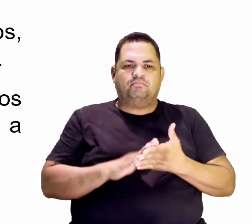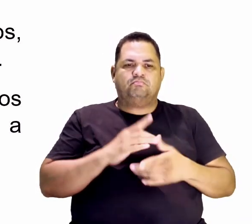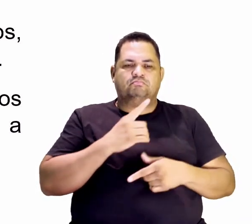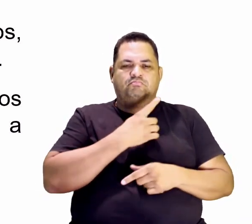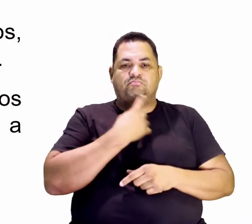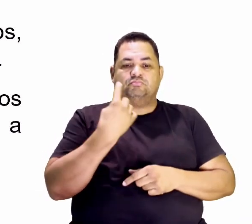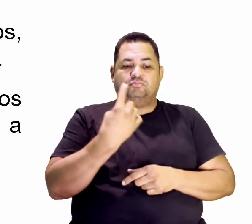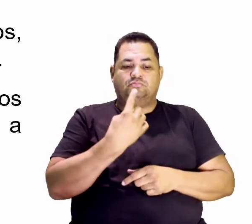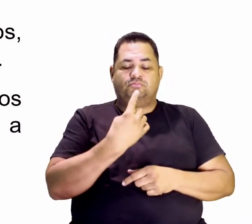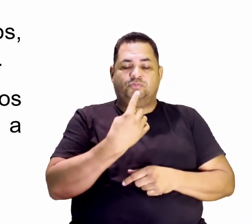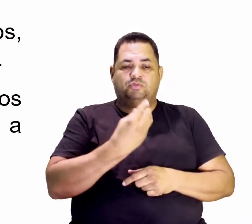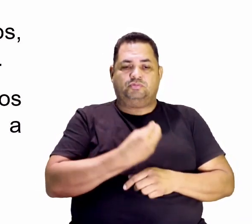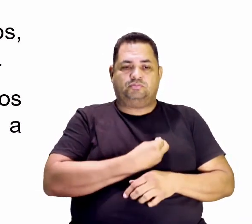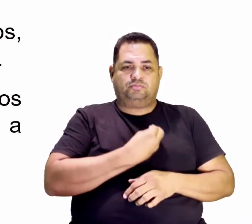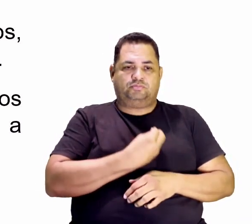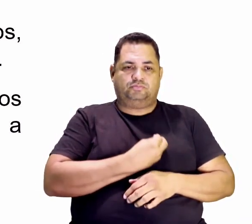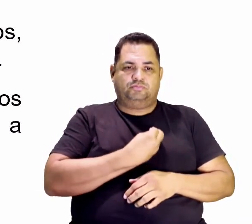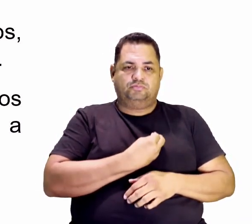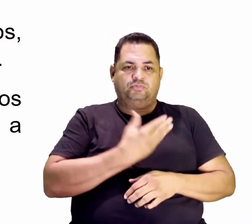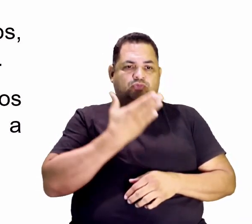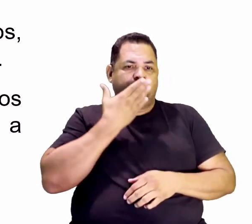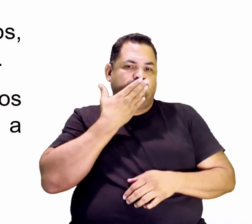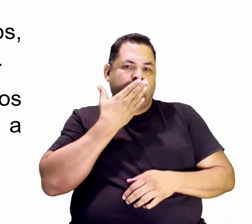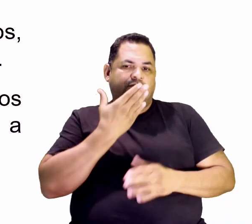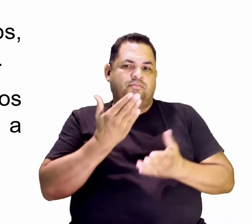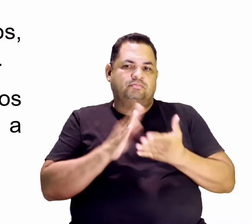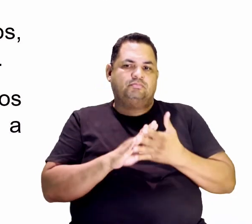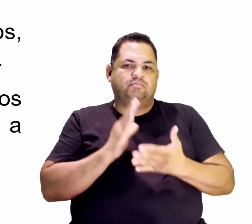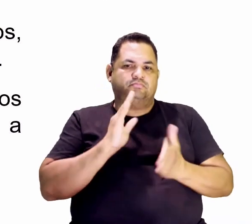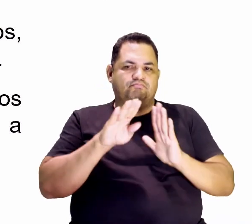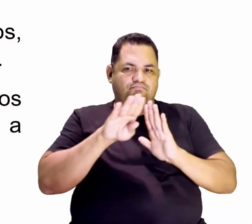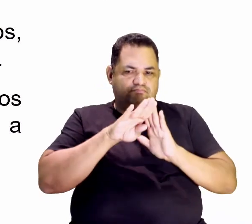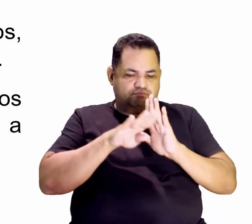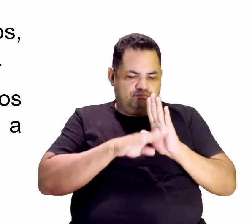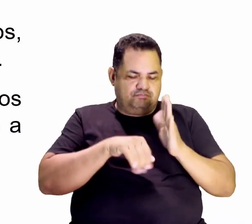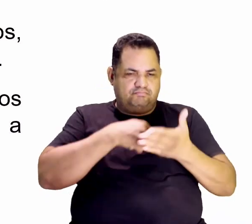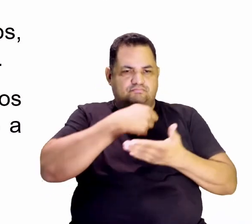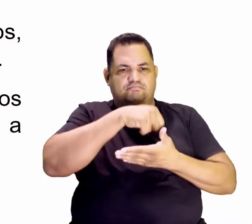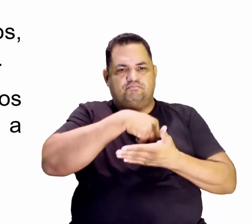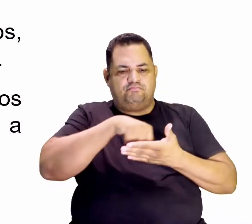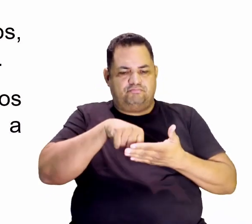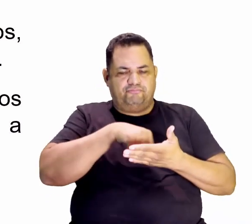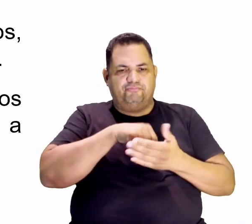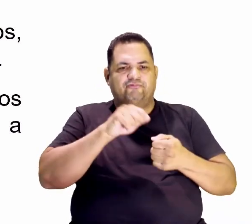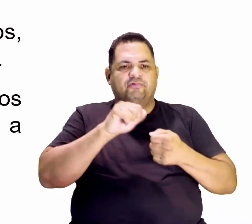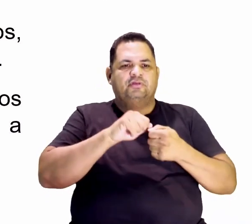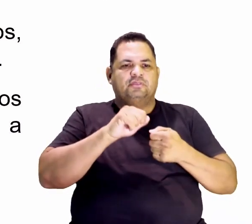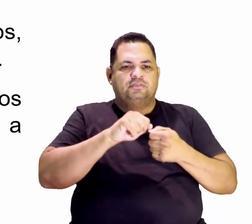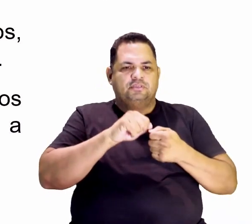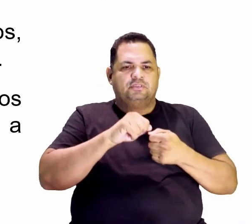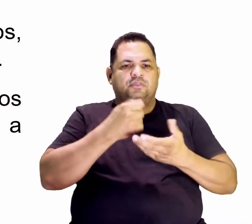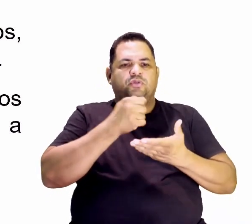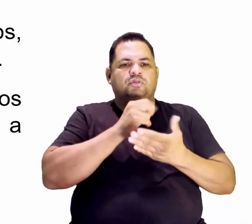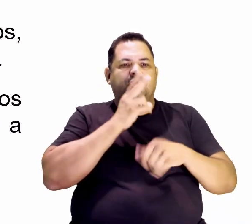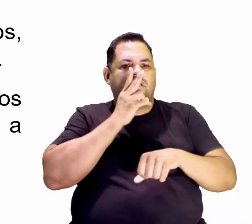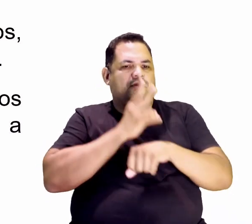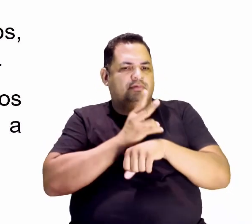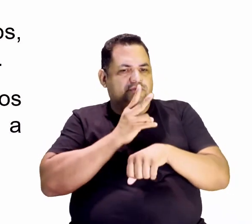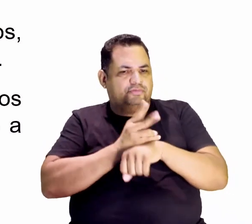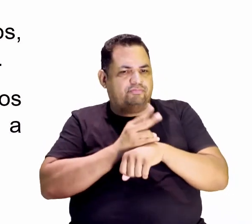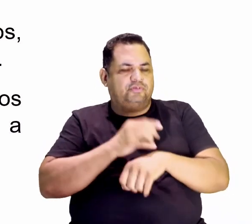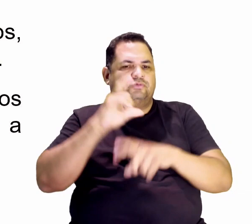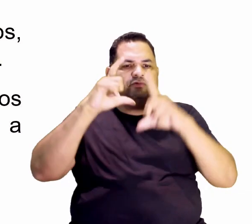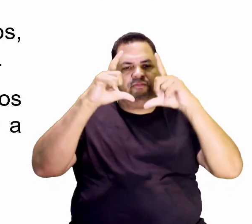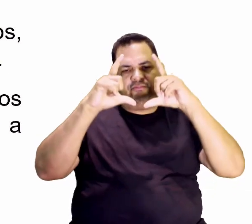de vida, certo? E aí você tem que proceder com o registro dessas atividades, tá? Então, nesse registro,